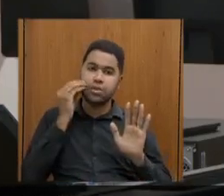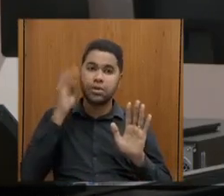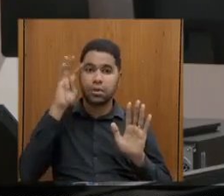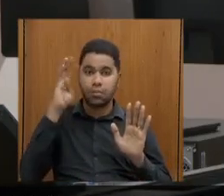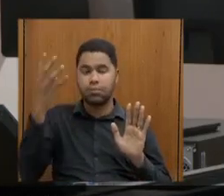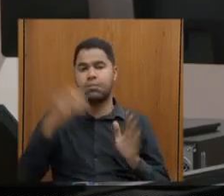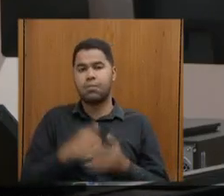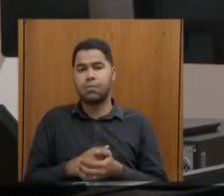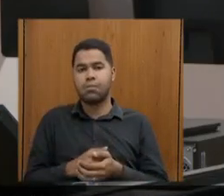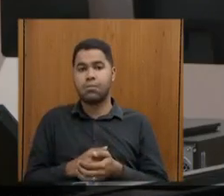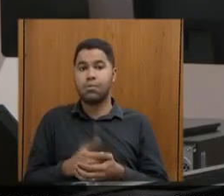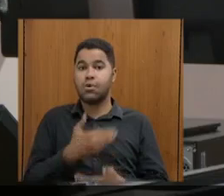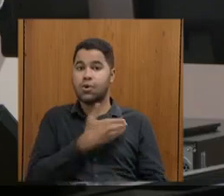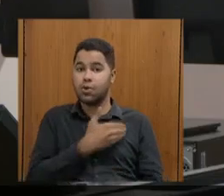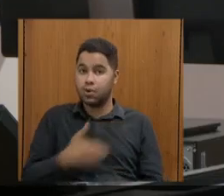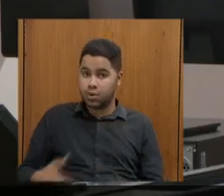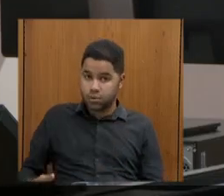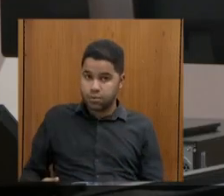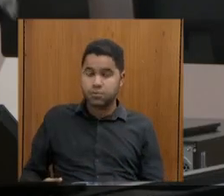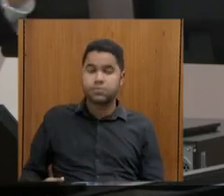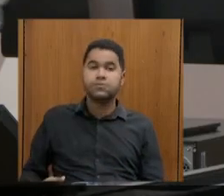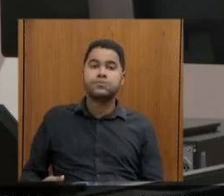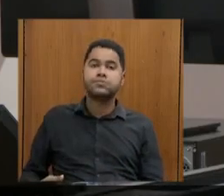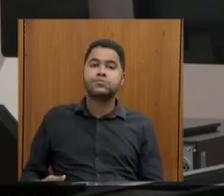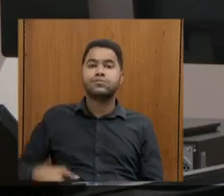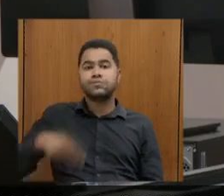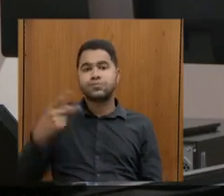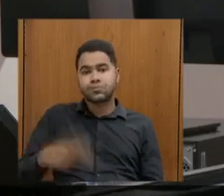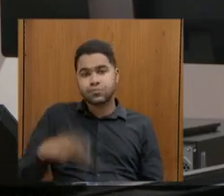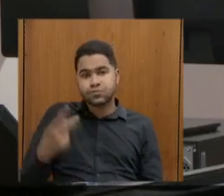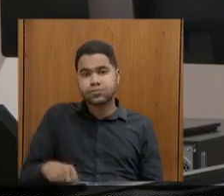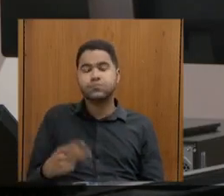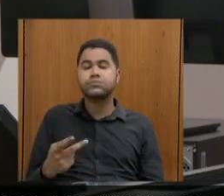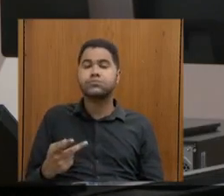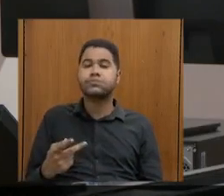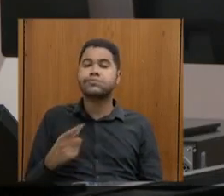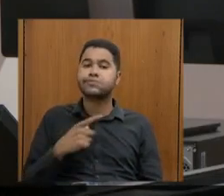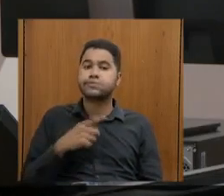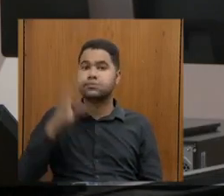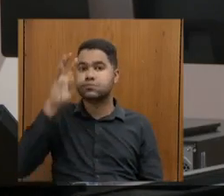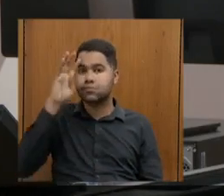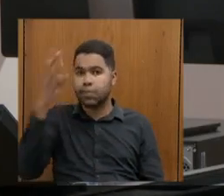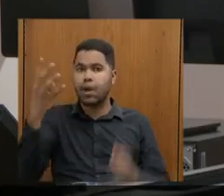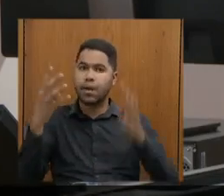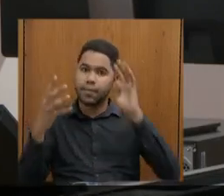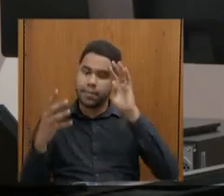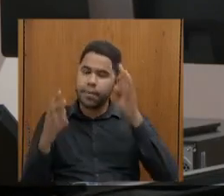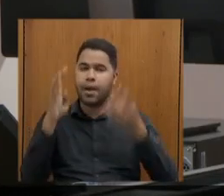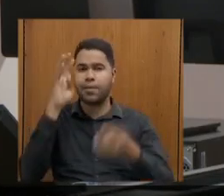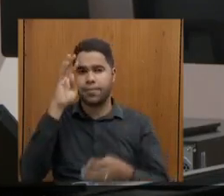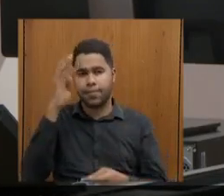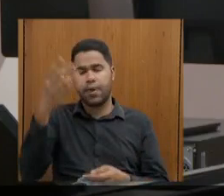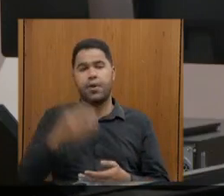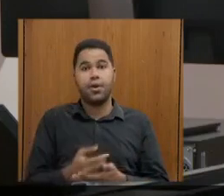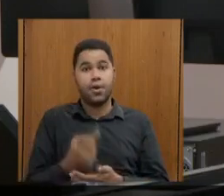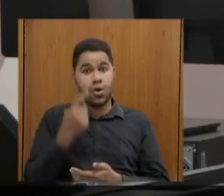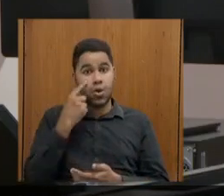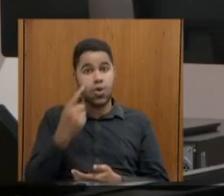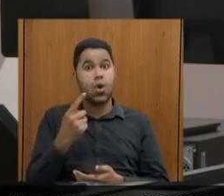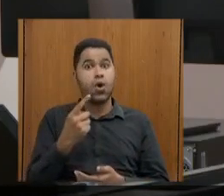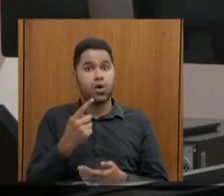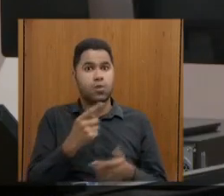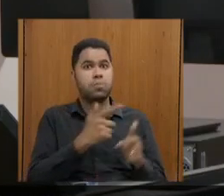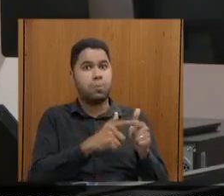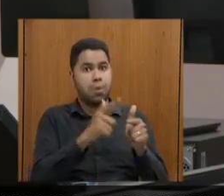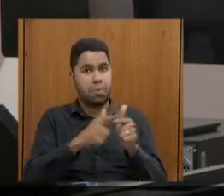realmente o governo do do nosso Governador ele tem resolvido muito problemas e olha que ficou